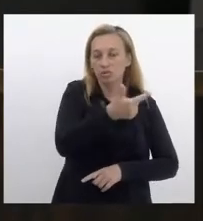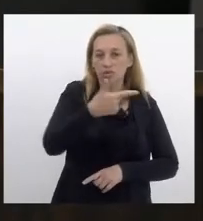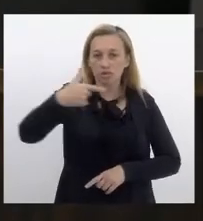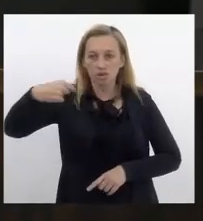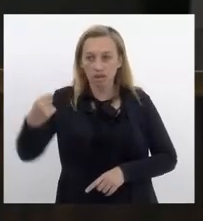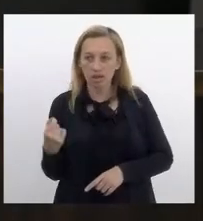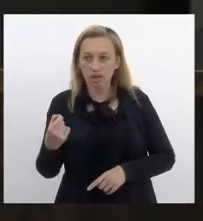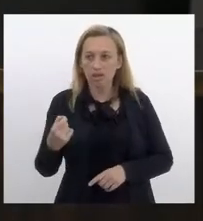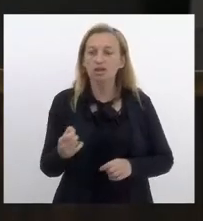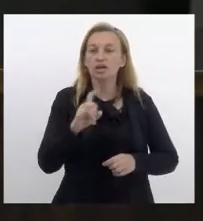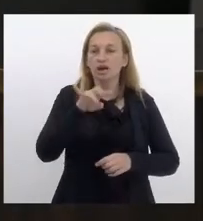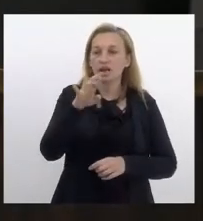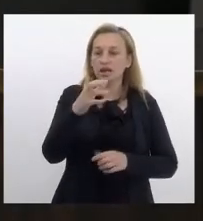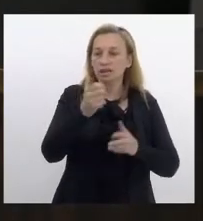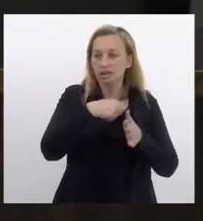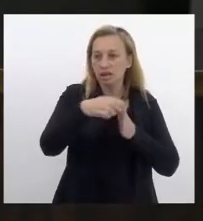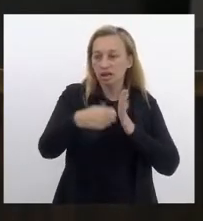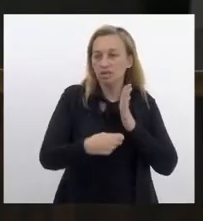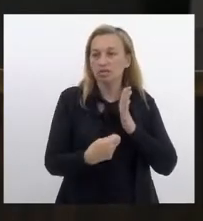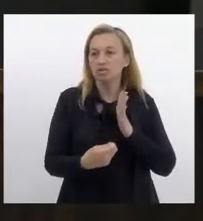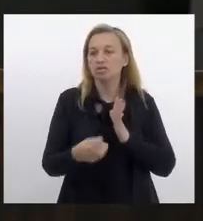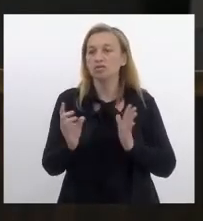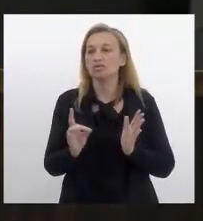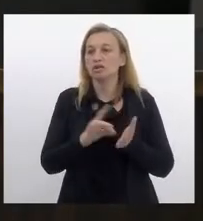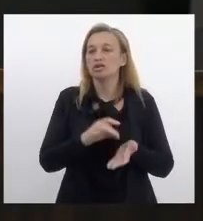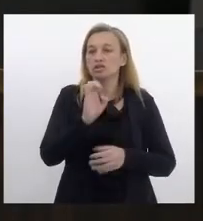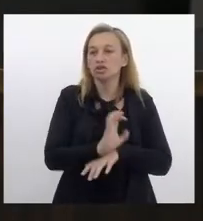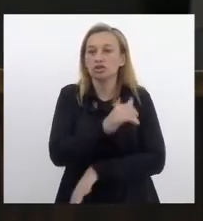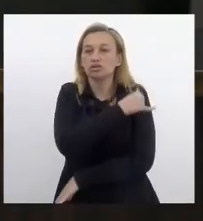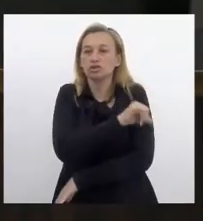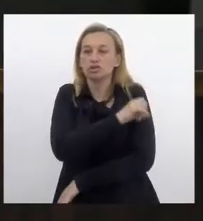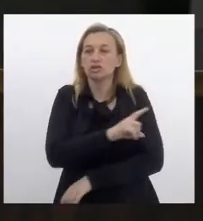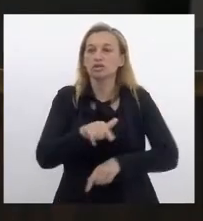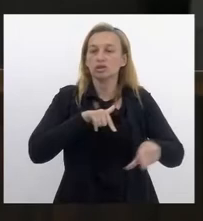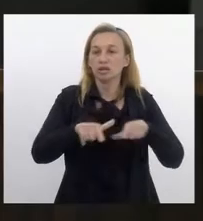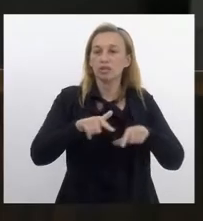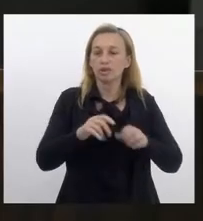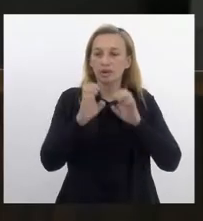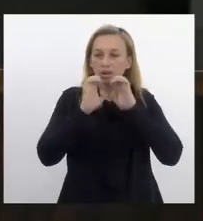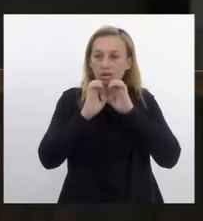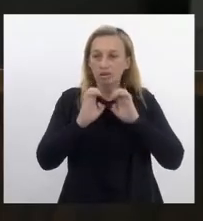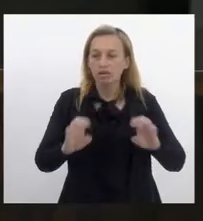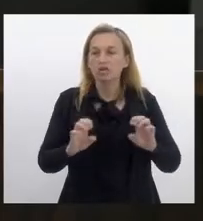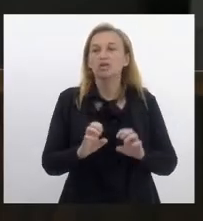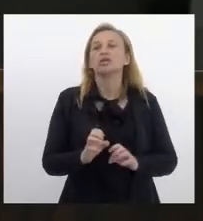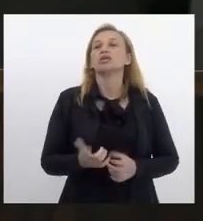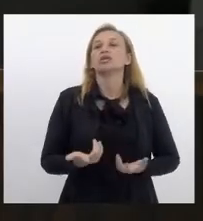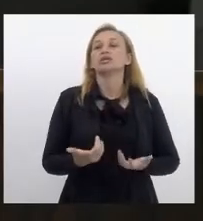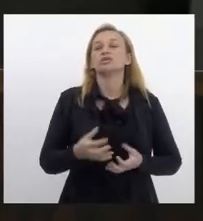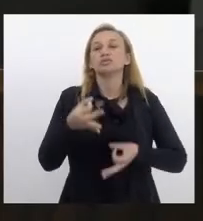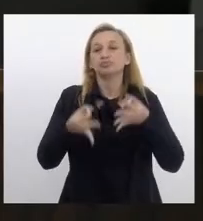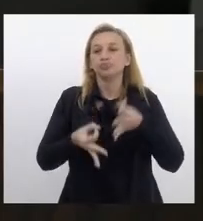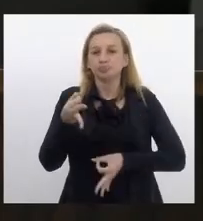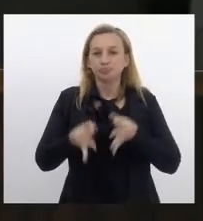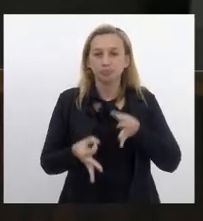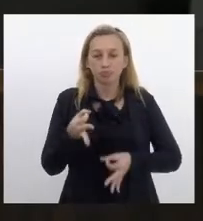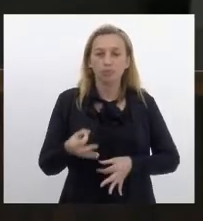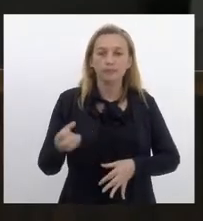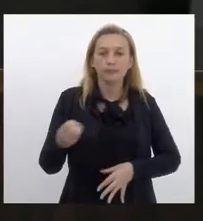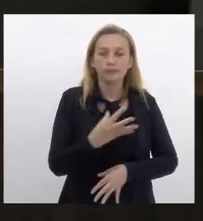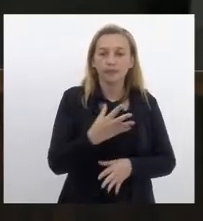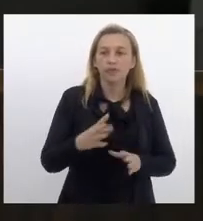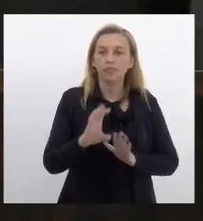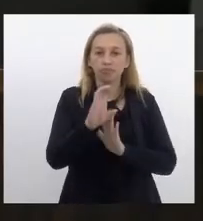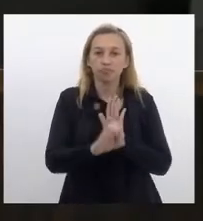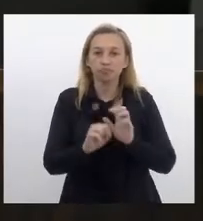calendário oficial do Estado do Rio de Janeiro a Semana do Trabalho Social Evangélico, parecer da Comissão de Constituição e Justiça pela juridicidade. Novo parecer às